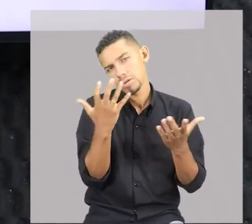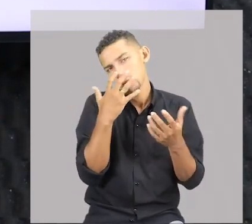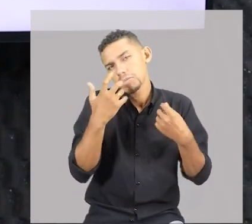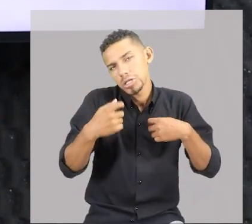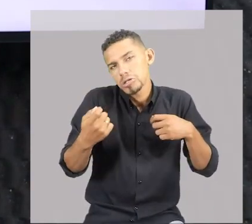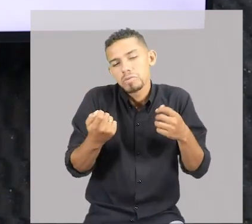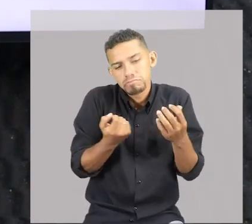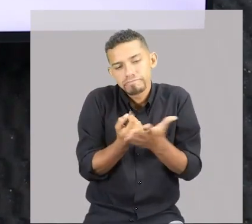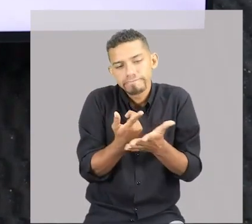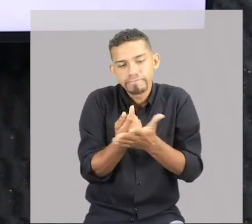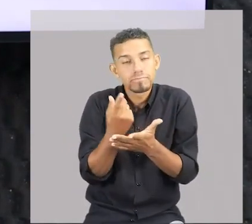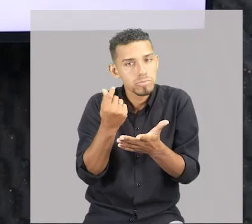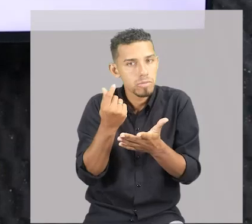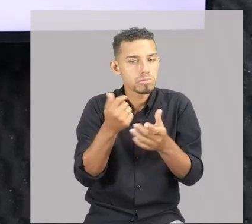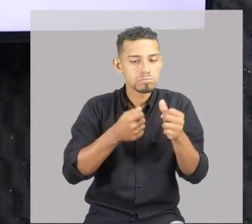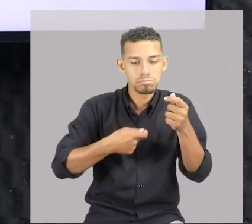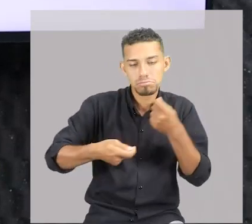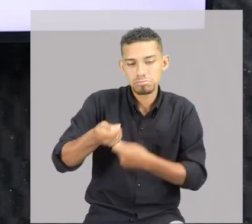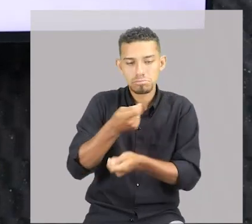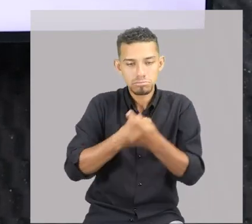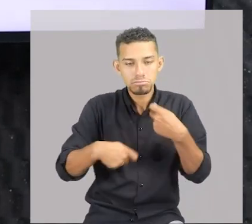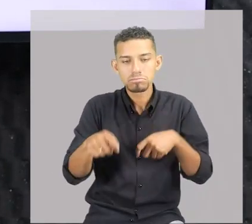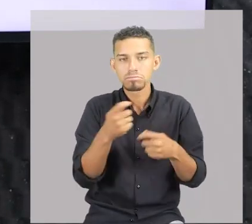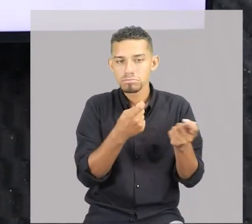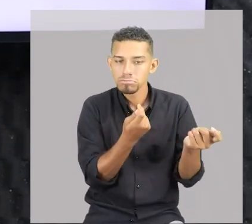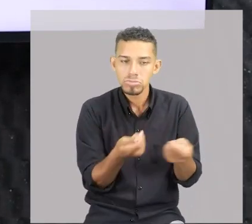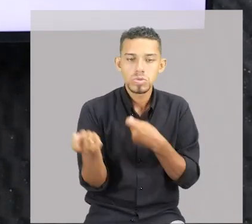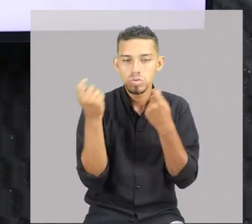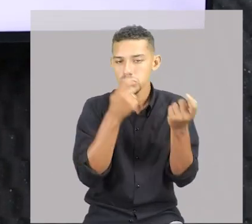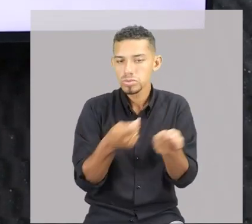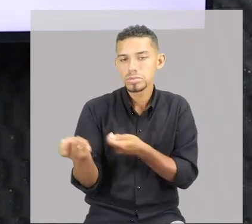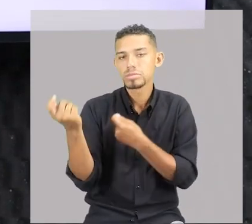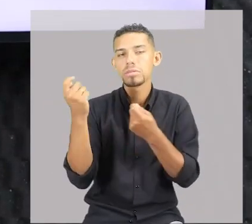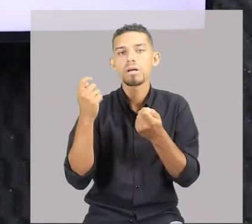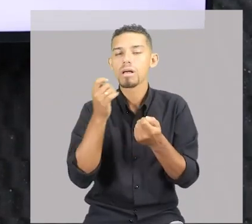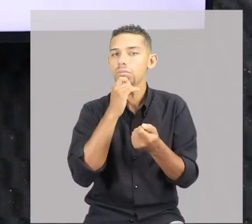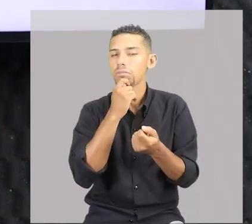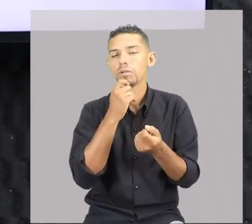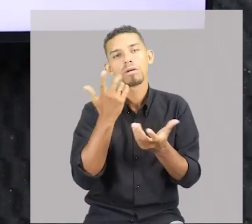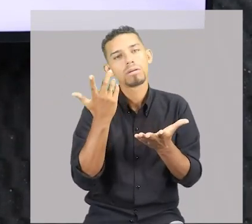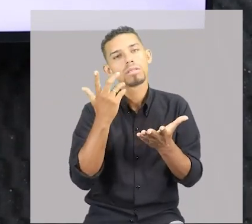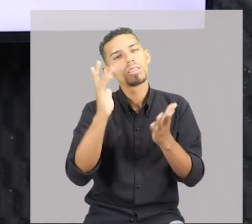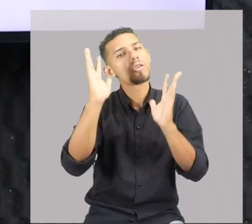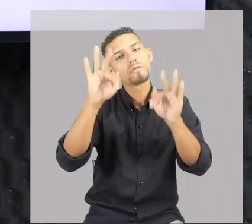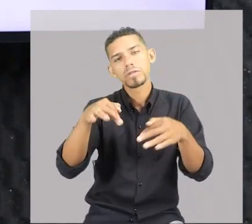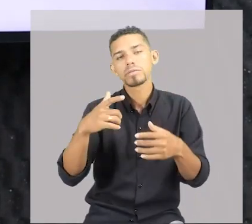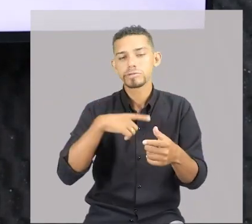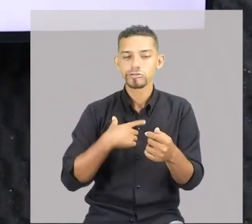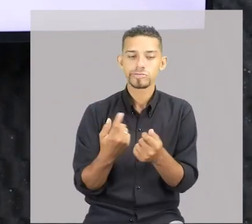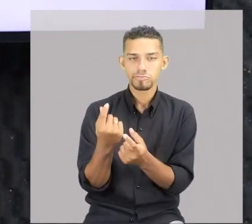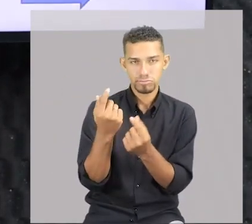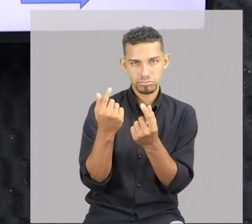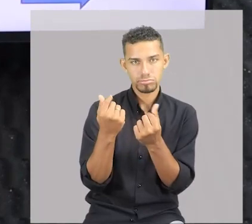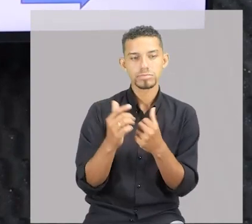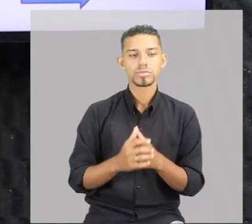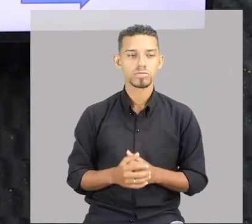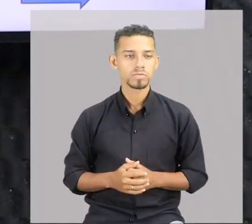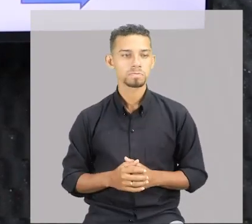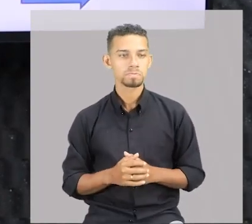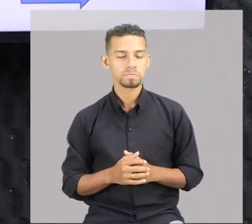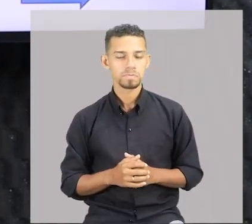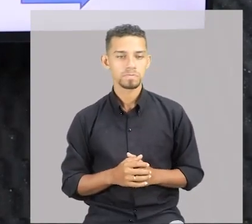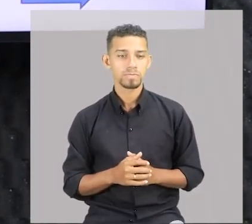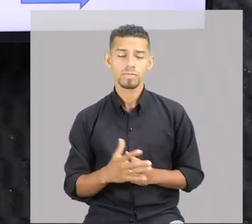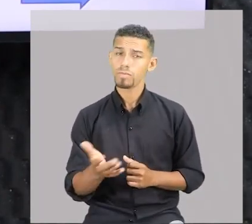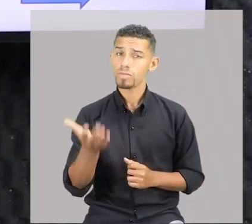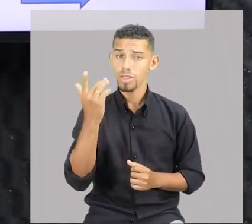precisa ser rentável, que precisa atingir realmente o grande público e precise, no final, dar lucro, certo?